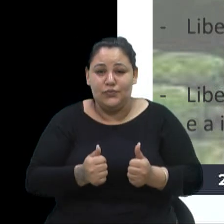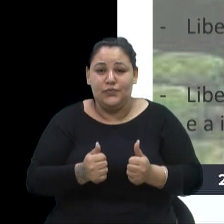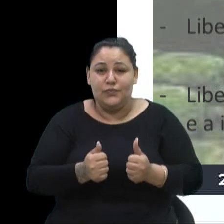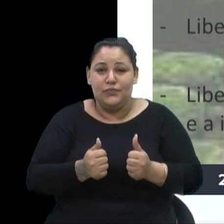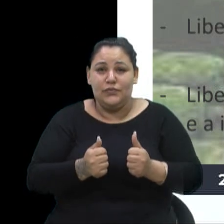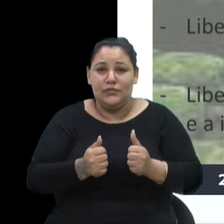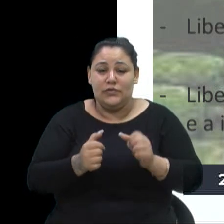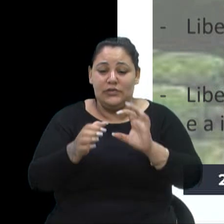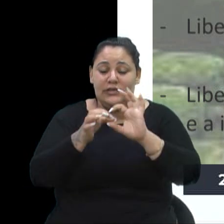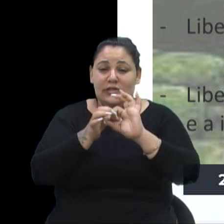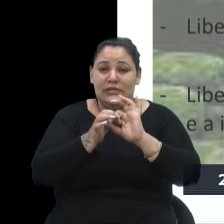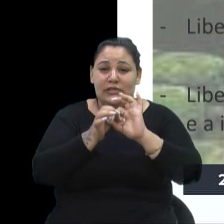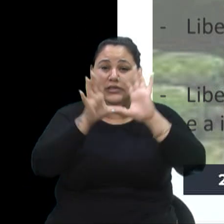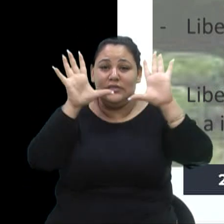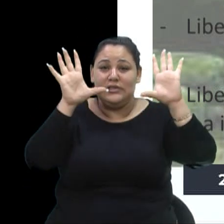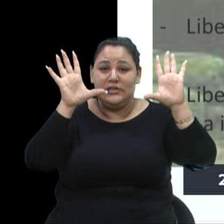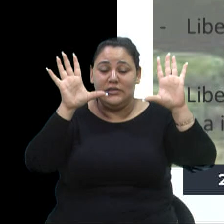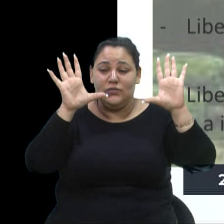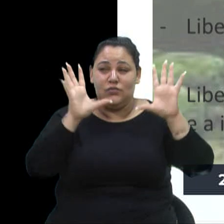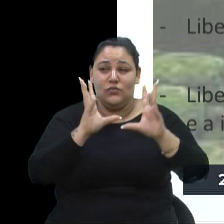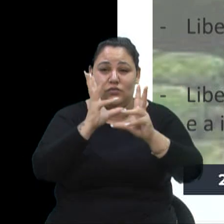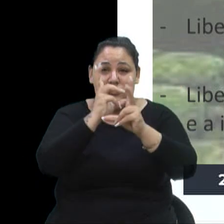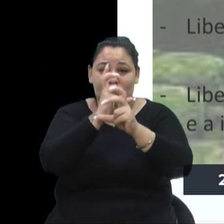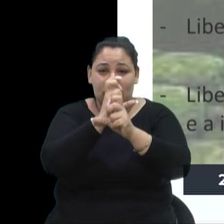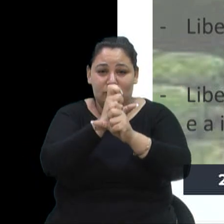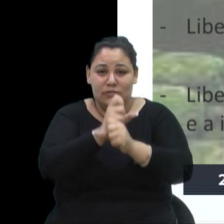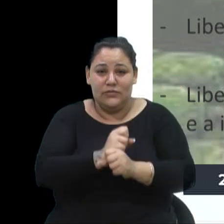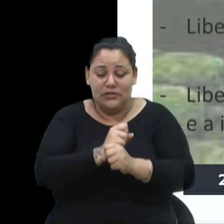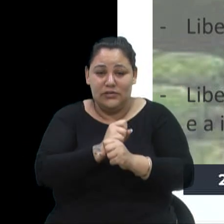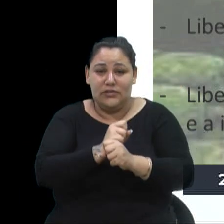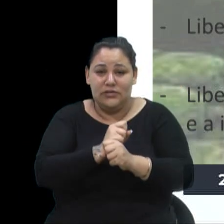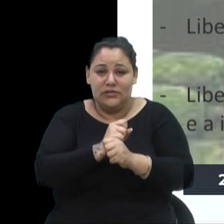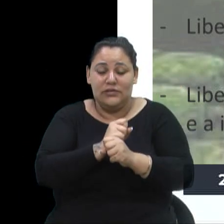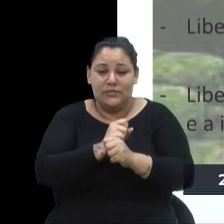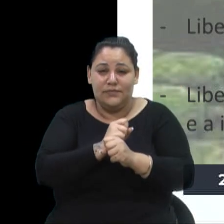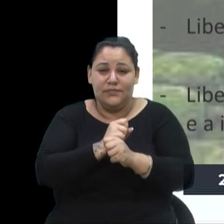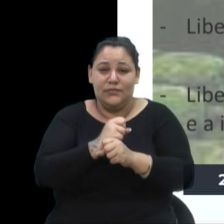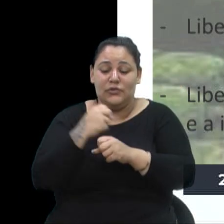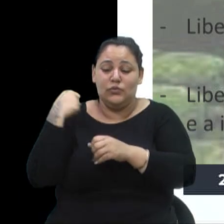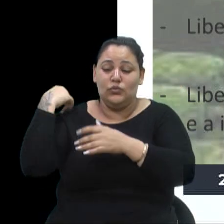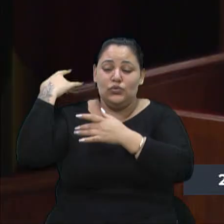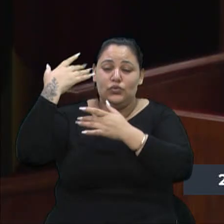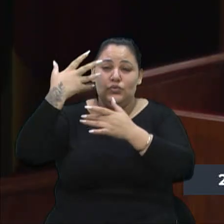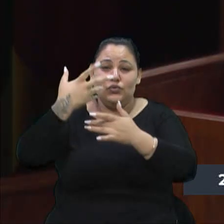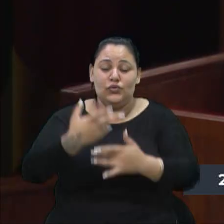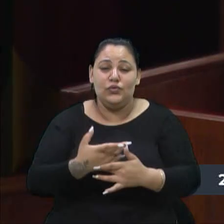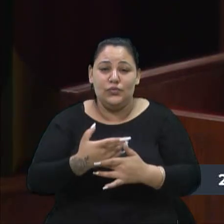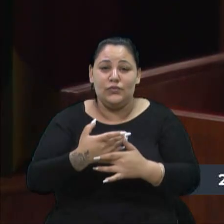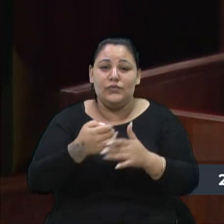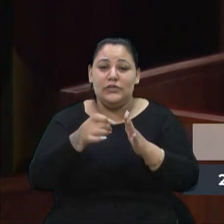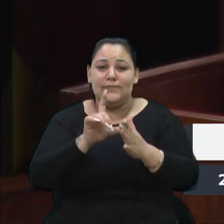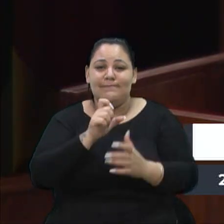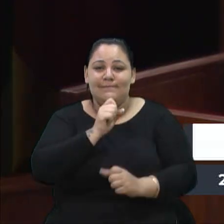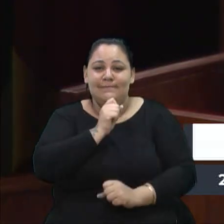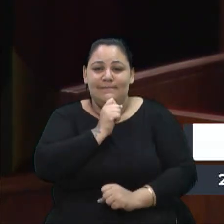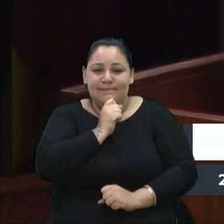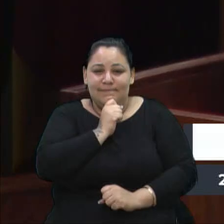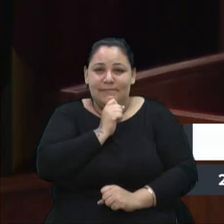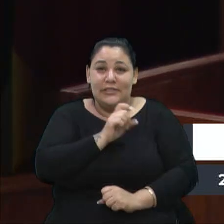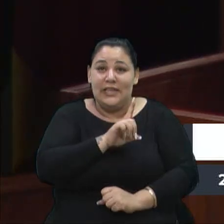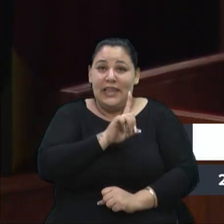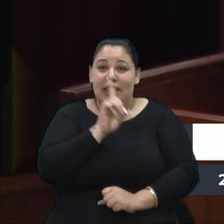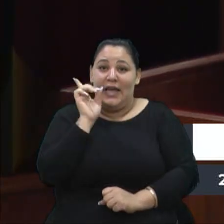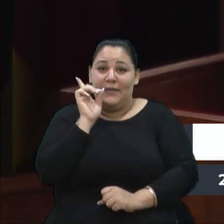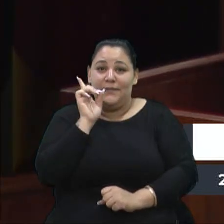Liberação de micro-organismos de animais pré-históricos, que estão congelados nas calotas no Ártico, e isso